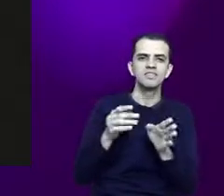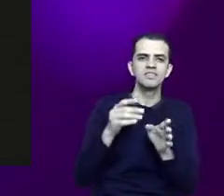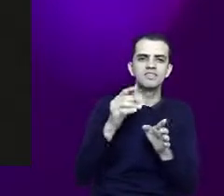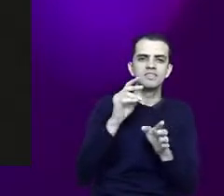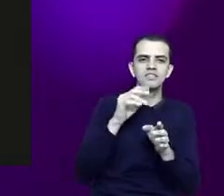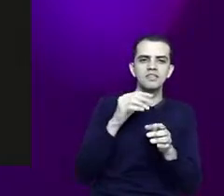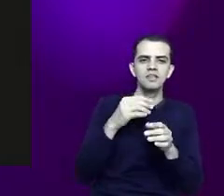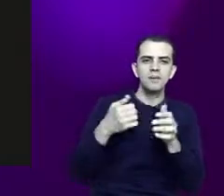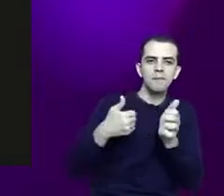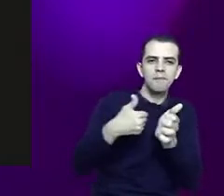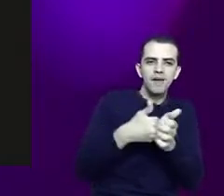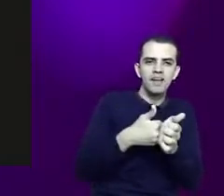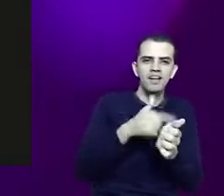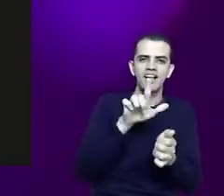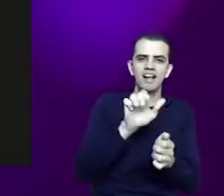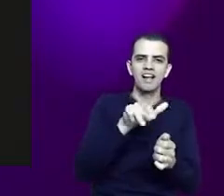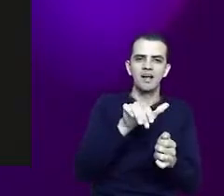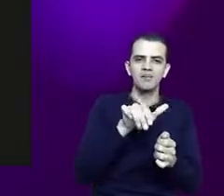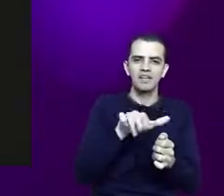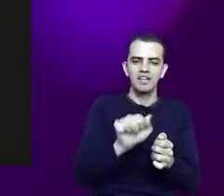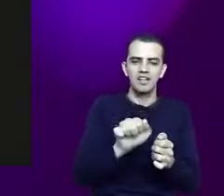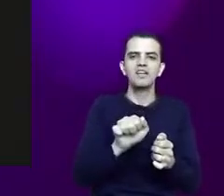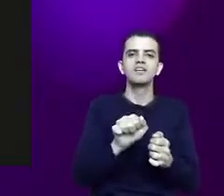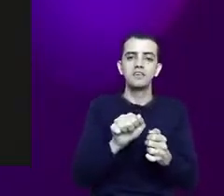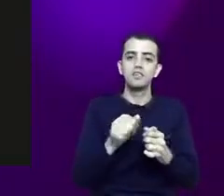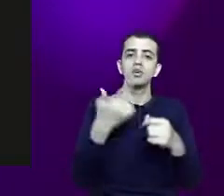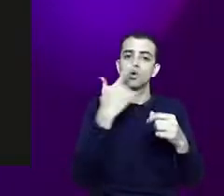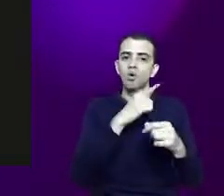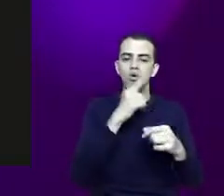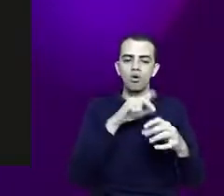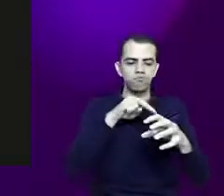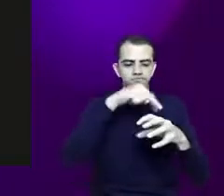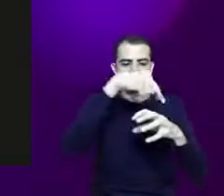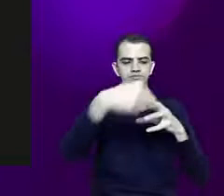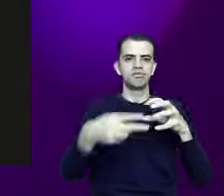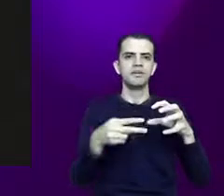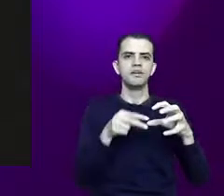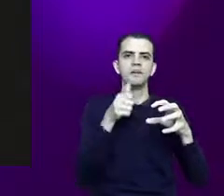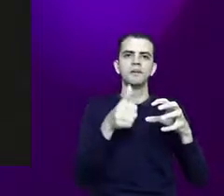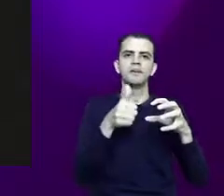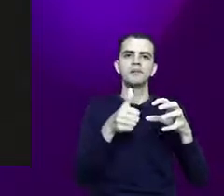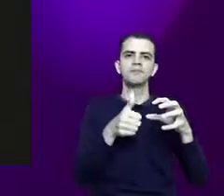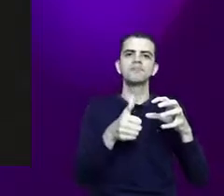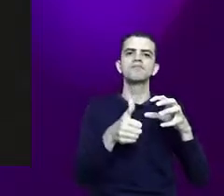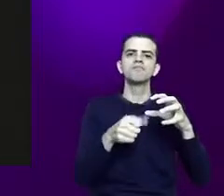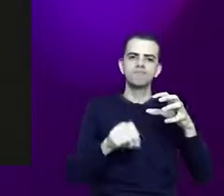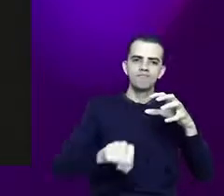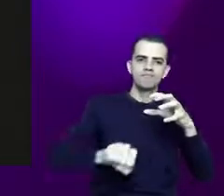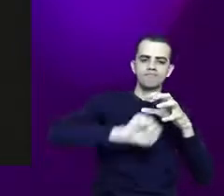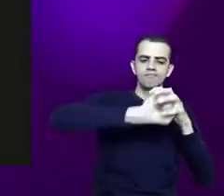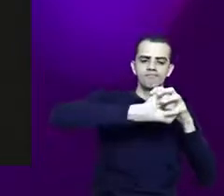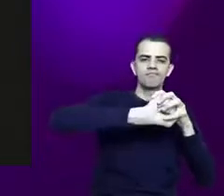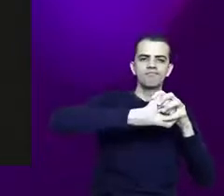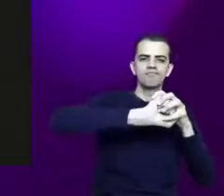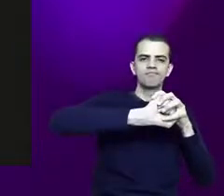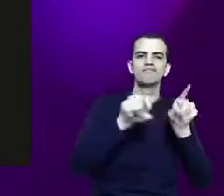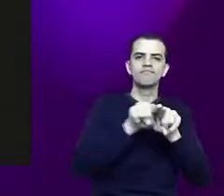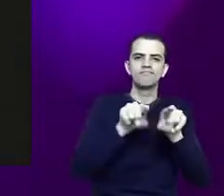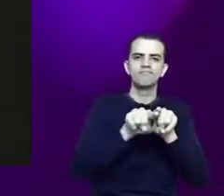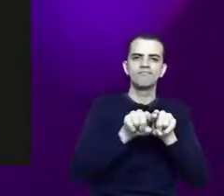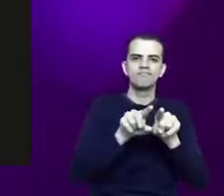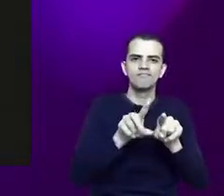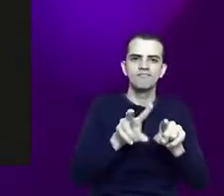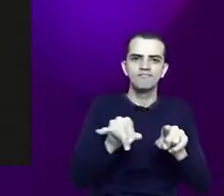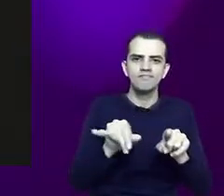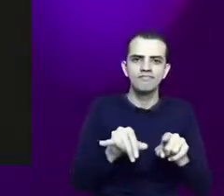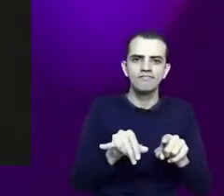lâmina quadrilátera e à lágrima, a gente consegue uma boa cobertura, né, vai ter mais de 70% de cobertura desse cup e muito provavelmente não vai precisar usar enxerto